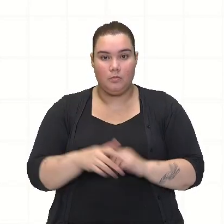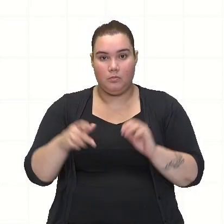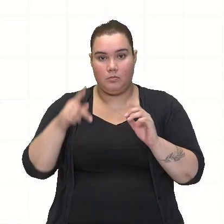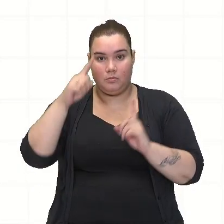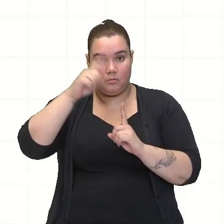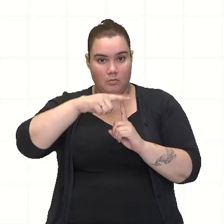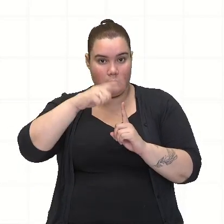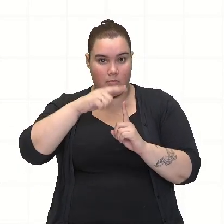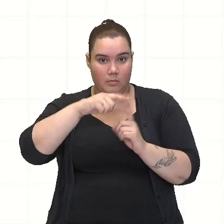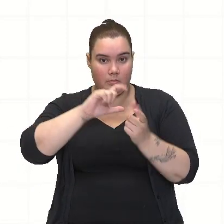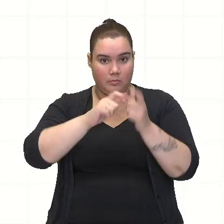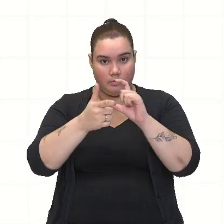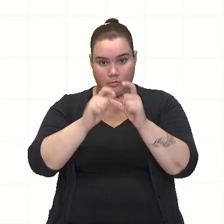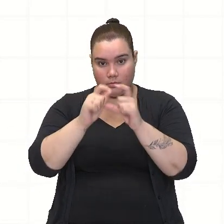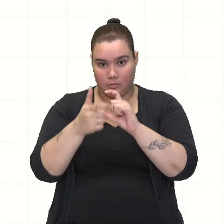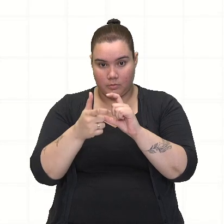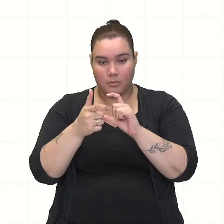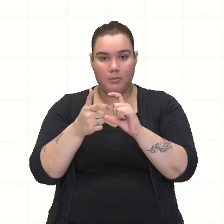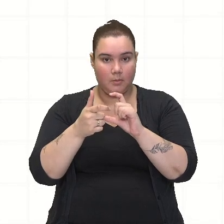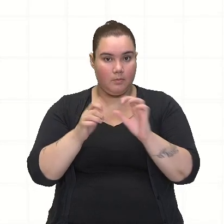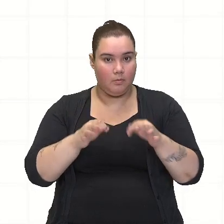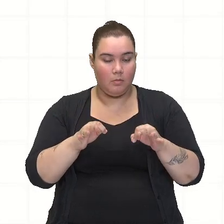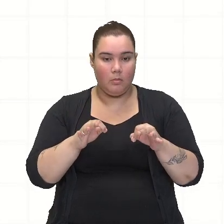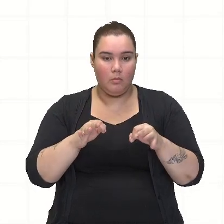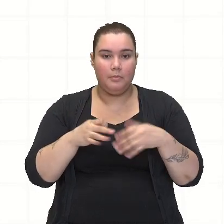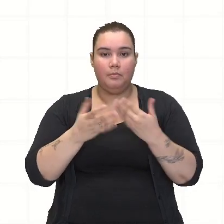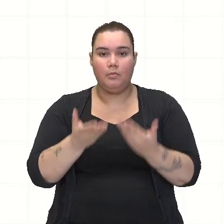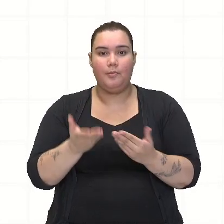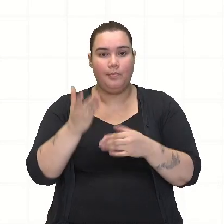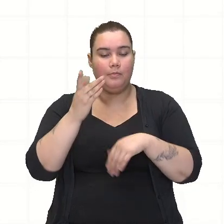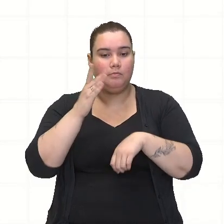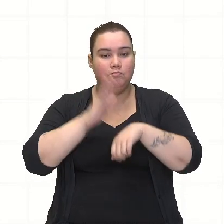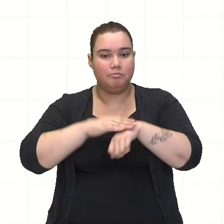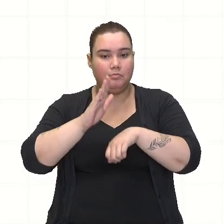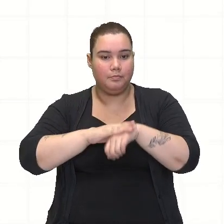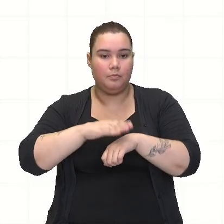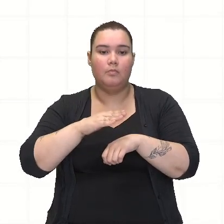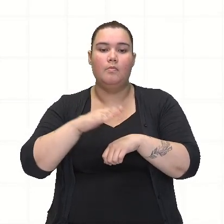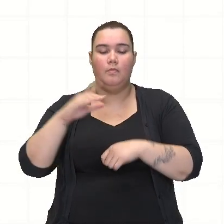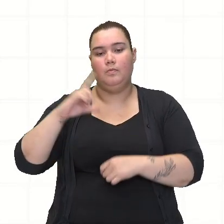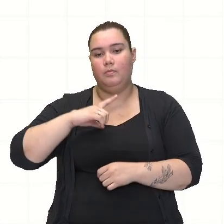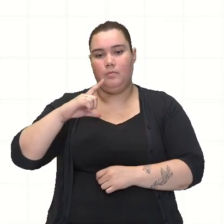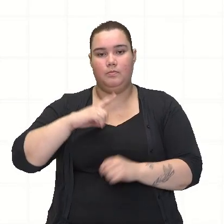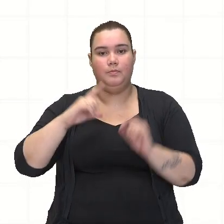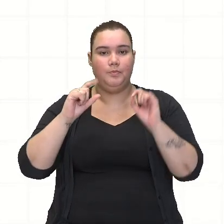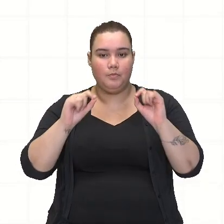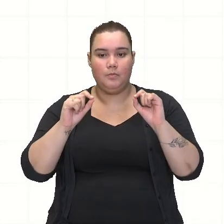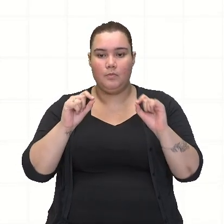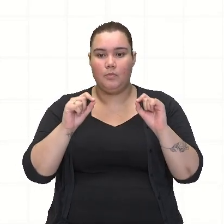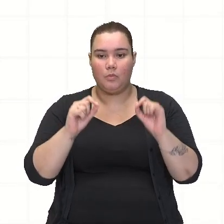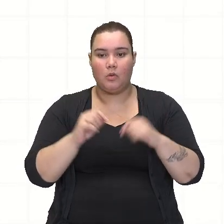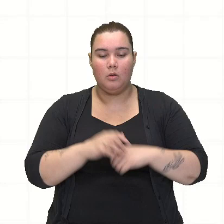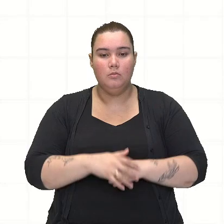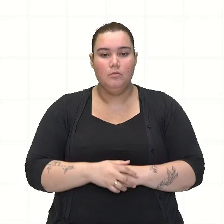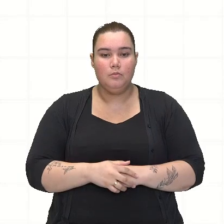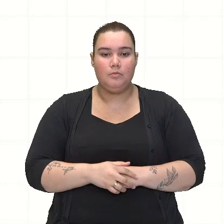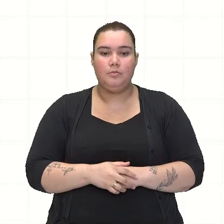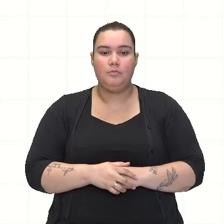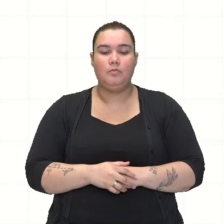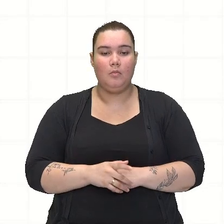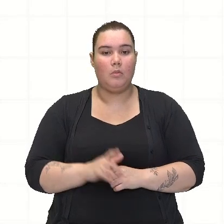formas geométricas, certo? Automaticamente, nós vamos ter a